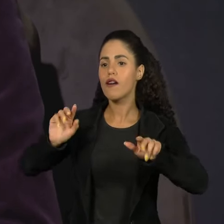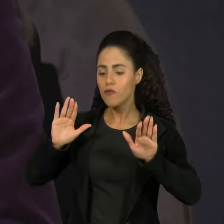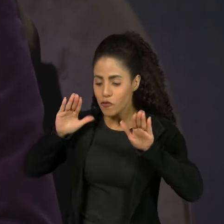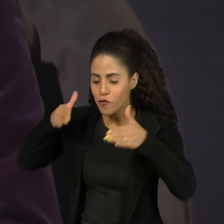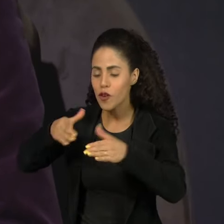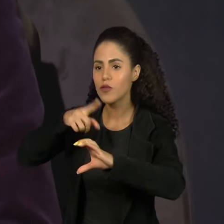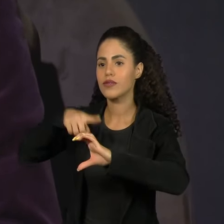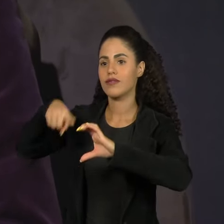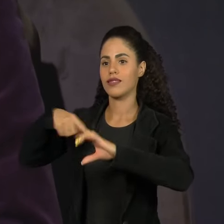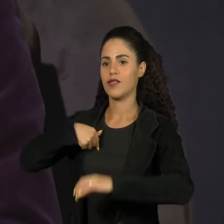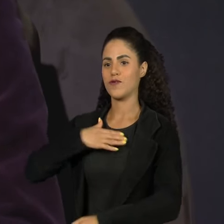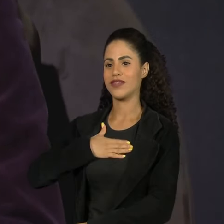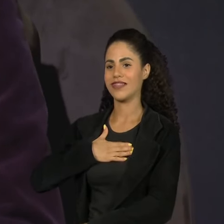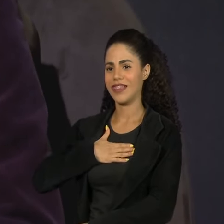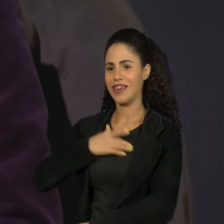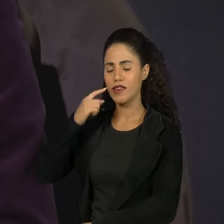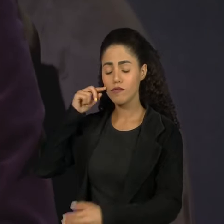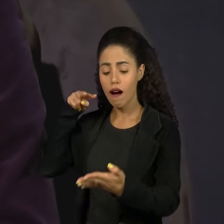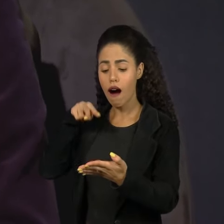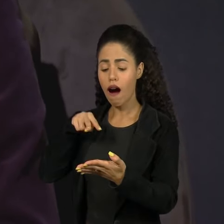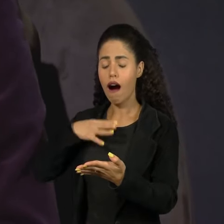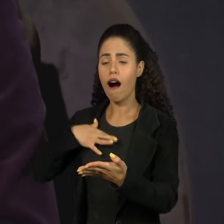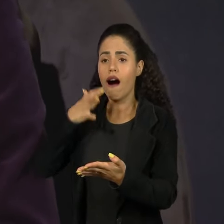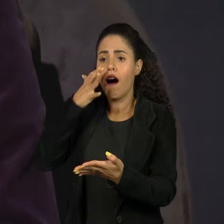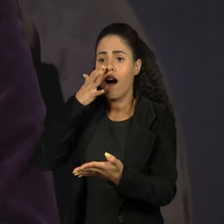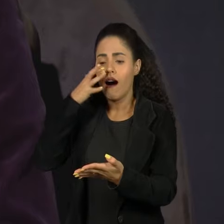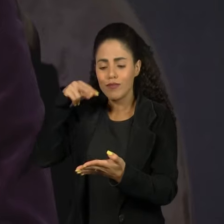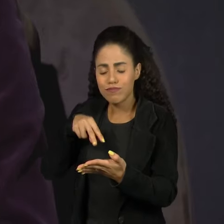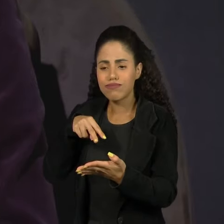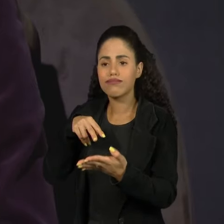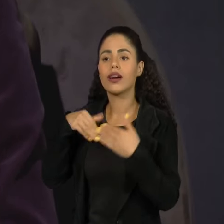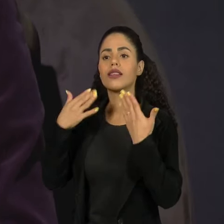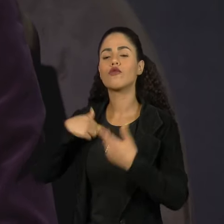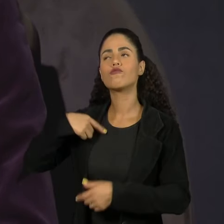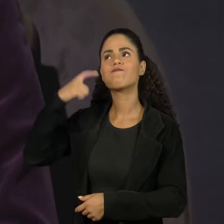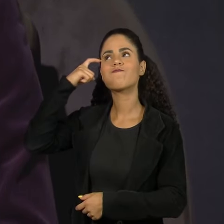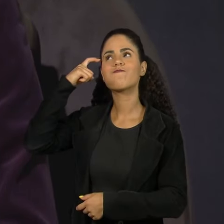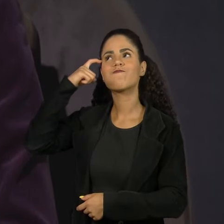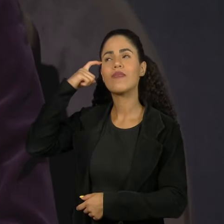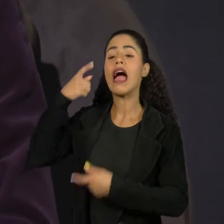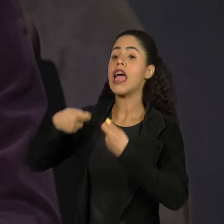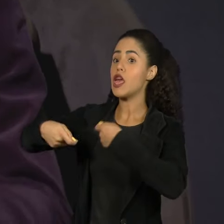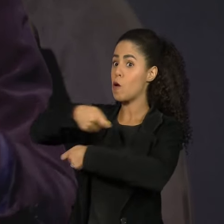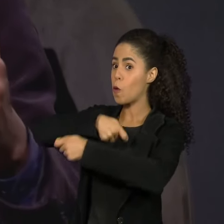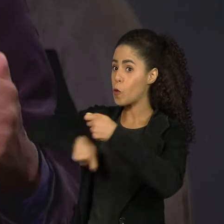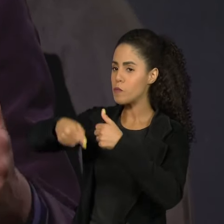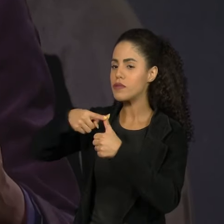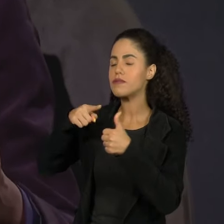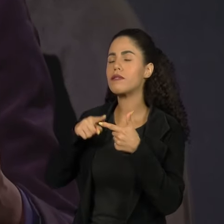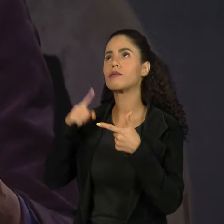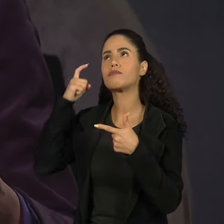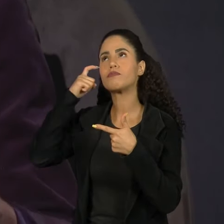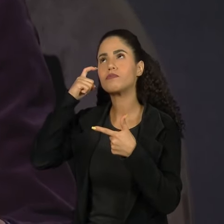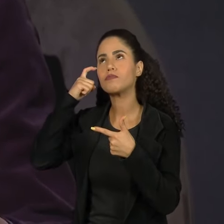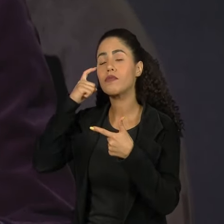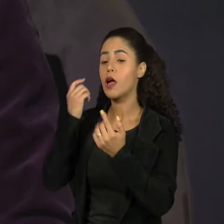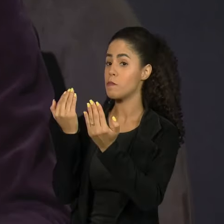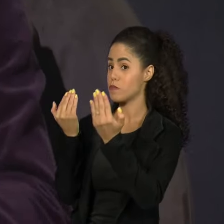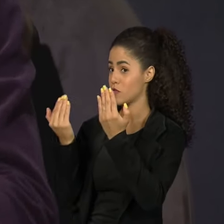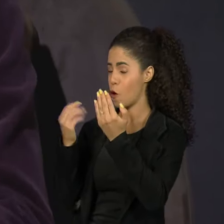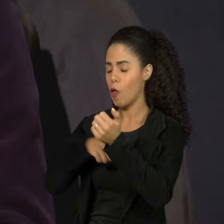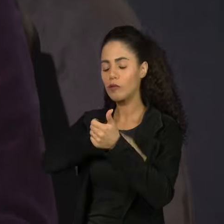ciência. E eu fiquei fascinado. Então, eu pensei em ser economista, Sim. já pensei em ser